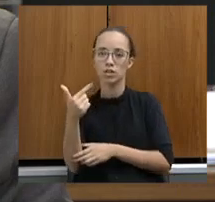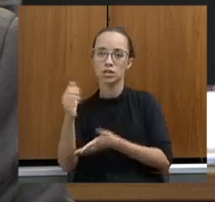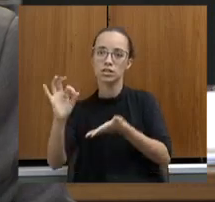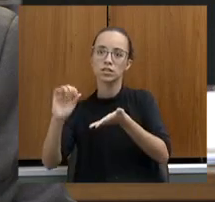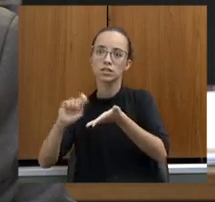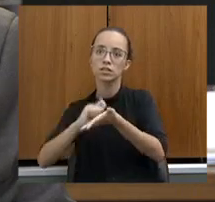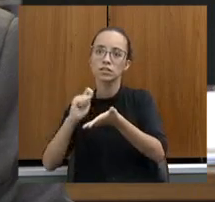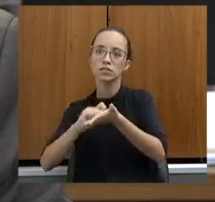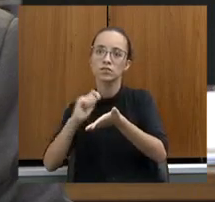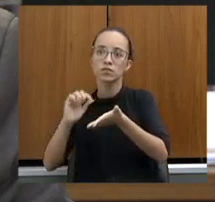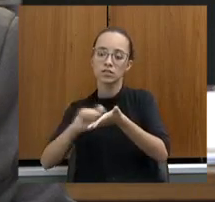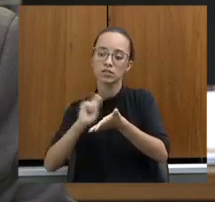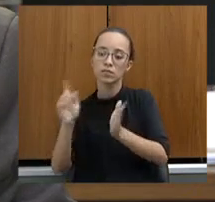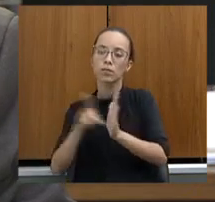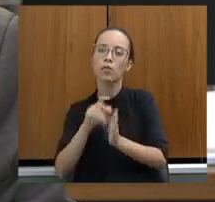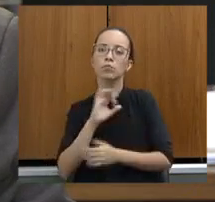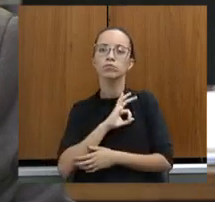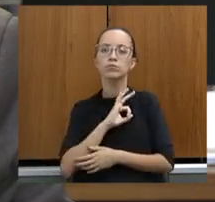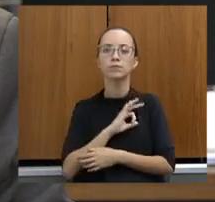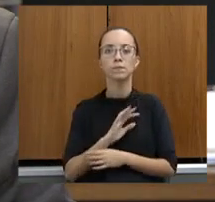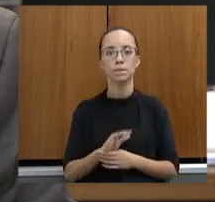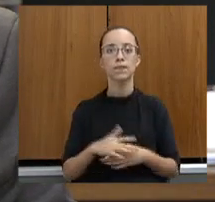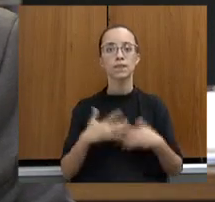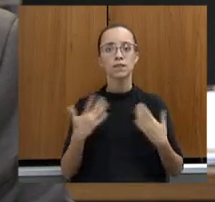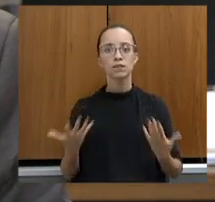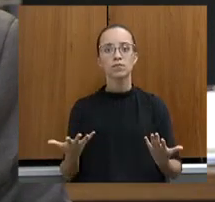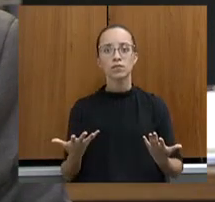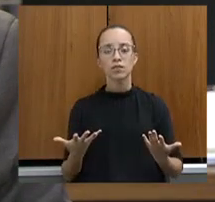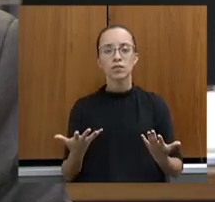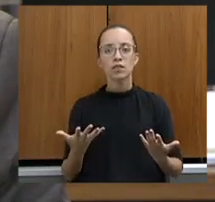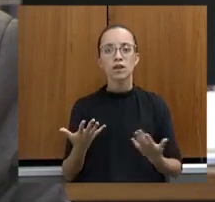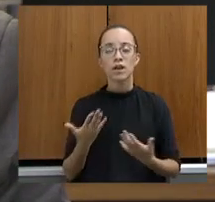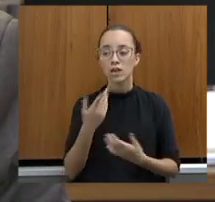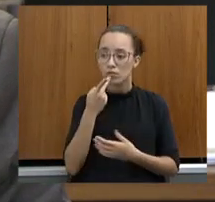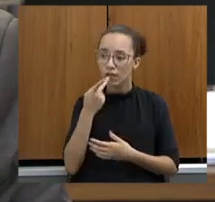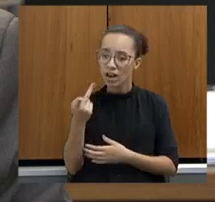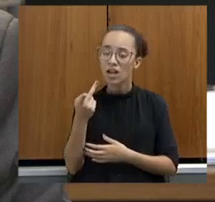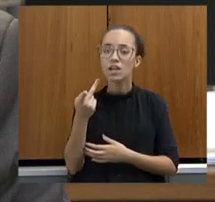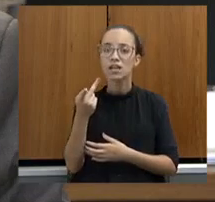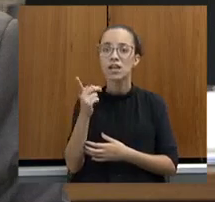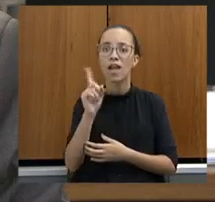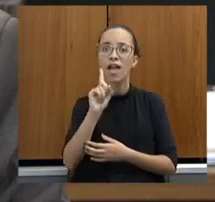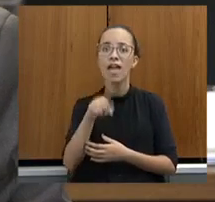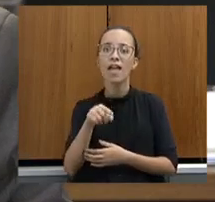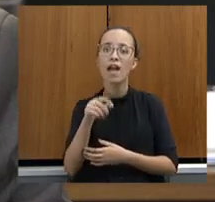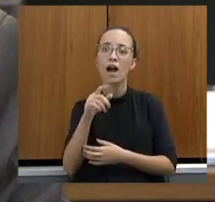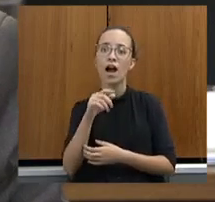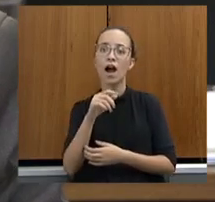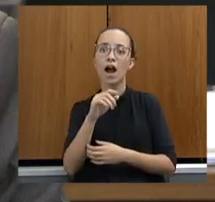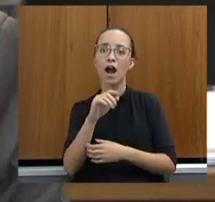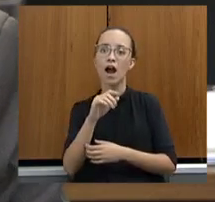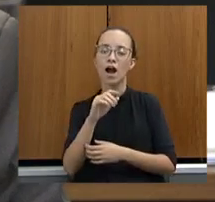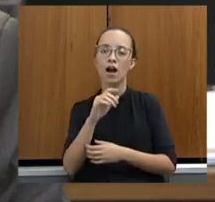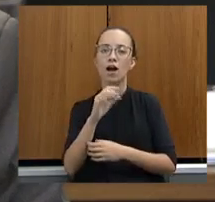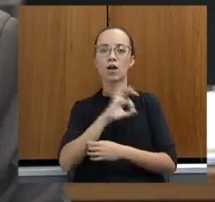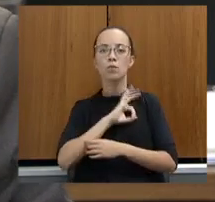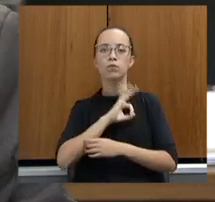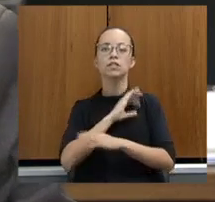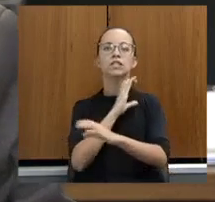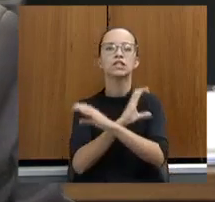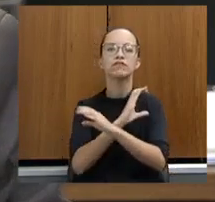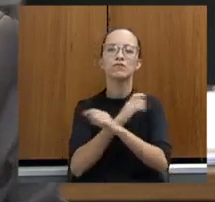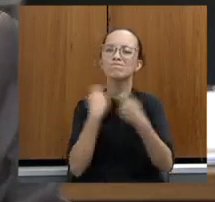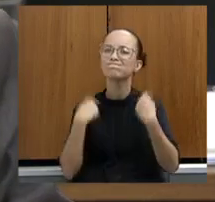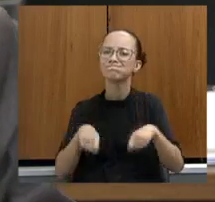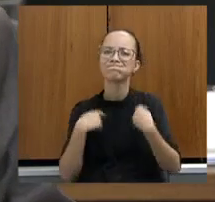e eu fui Claro a força policial mais necessária da recomposição é a polícia civil e continua sendo uma Odete